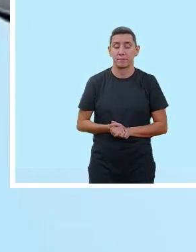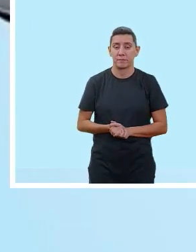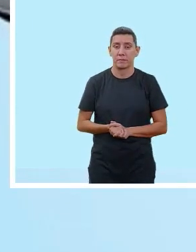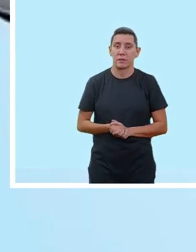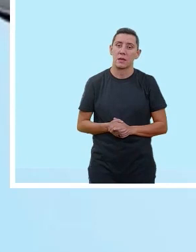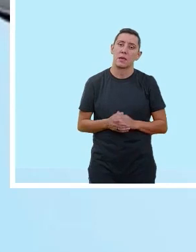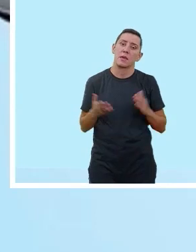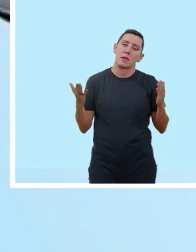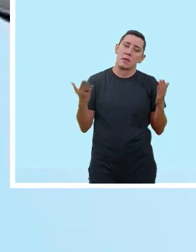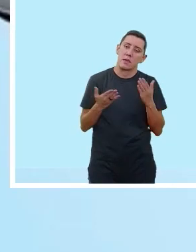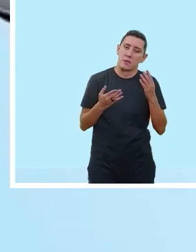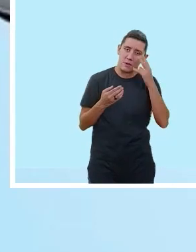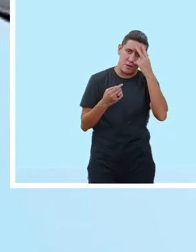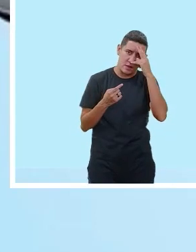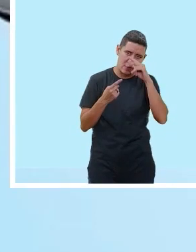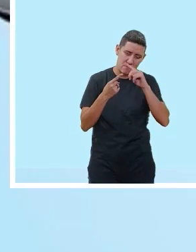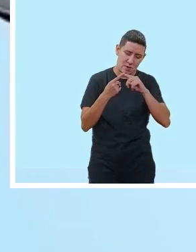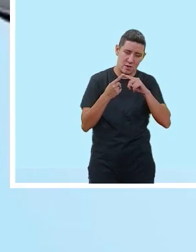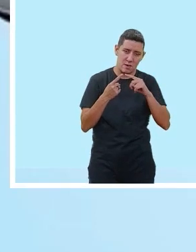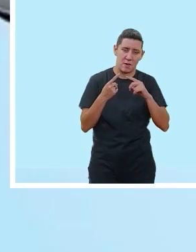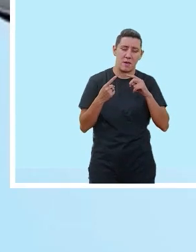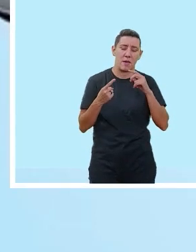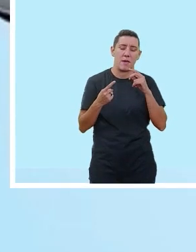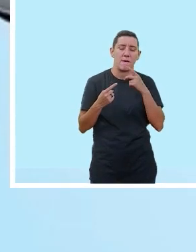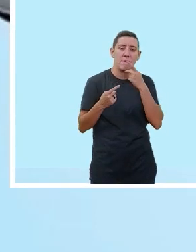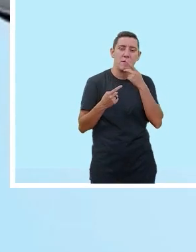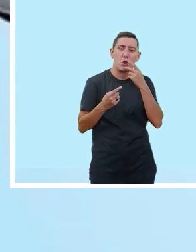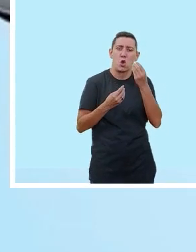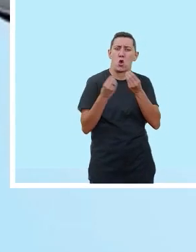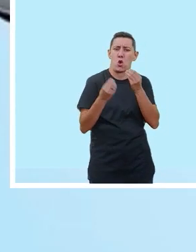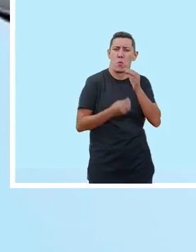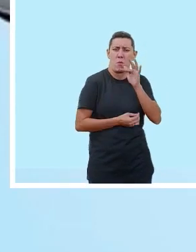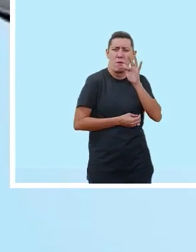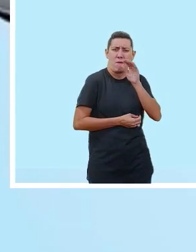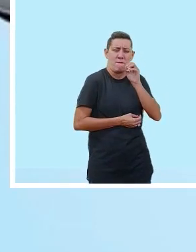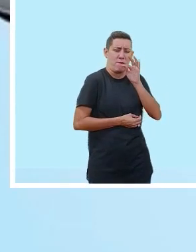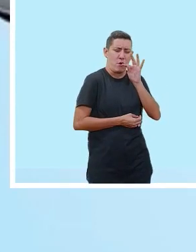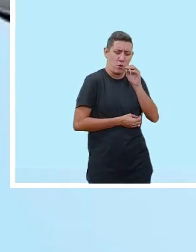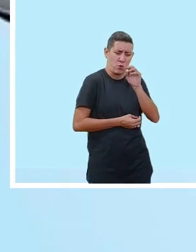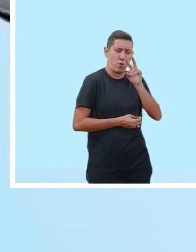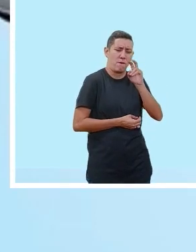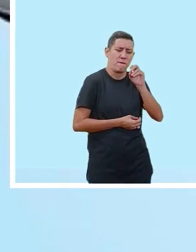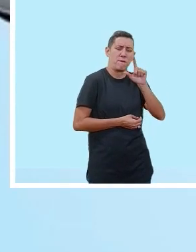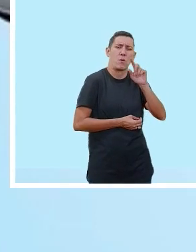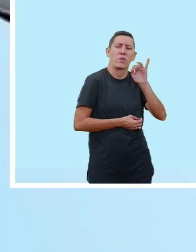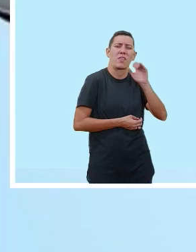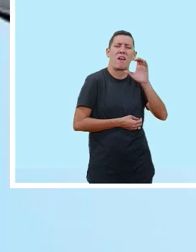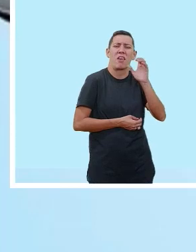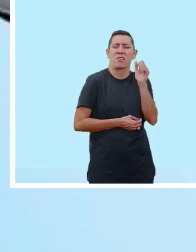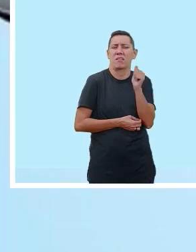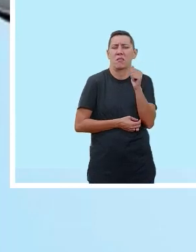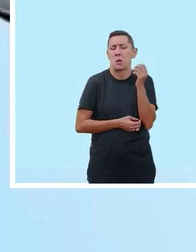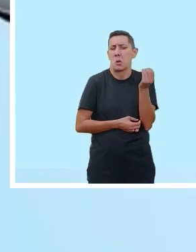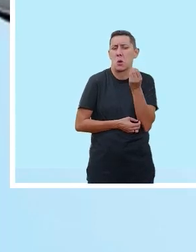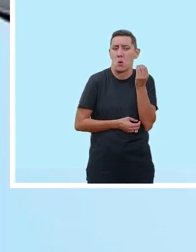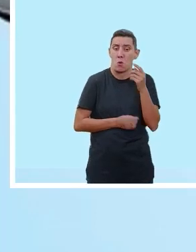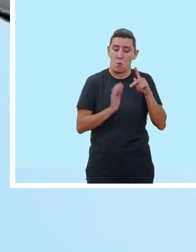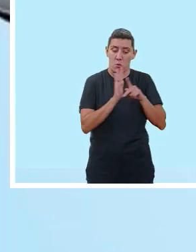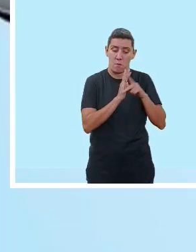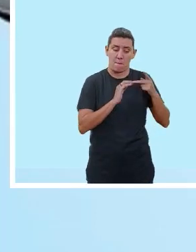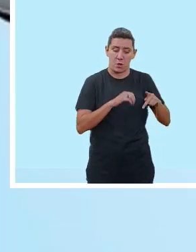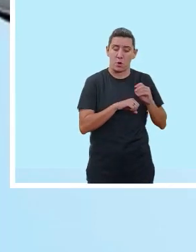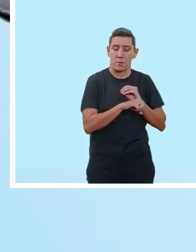né? Uma planta de grande aplicação em Qinghai, Santara. Então, isso é um tradicional, né? Uma grande